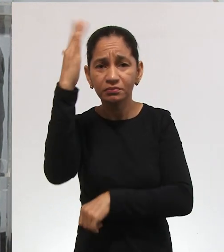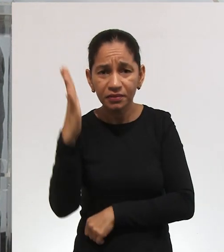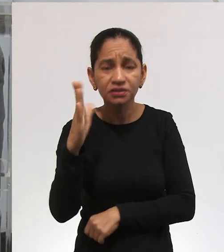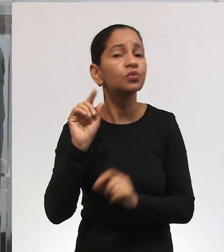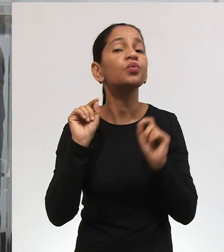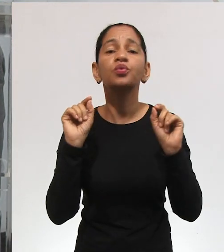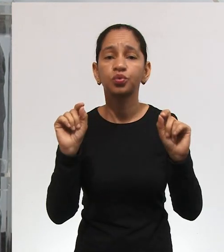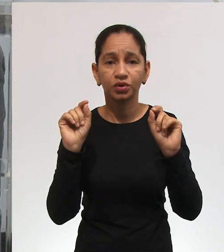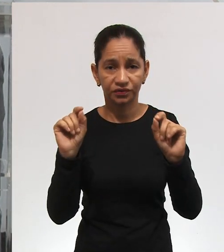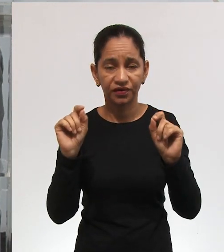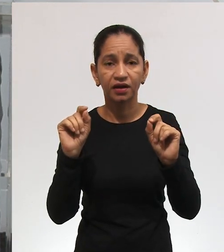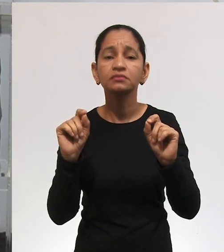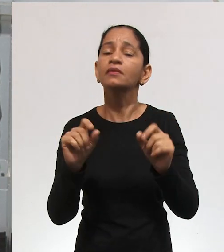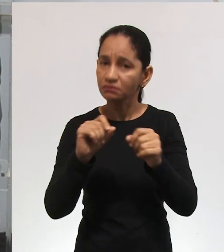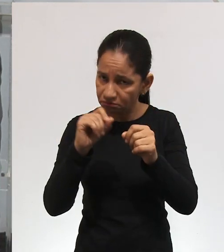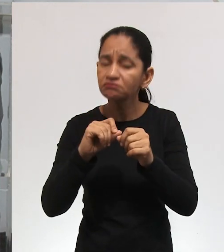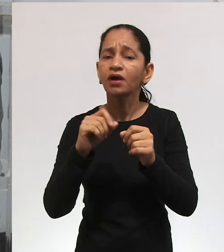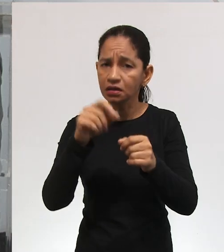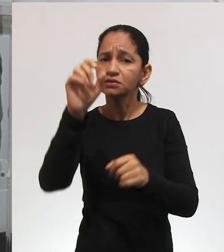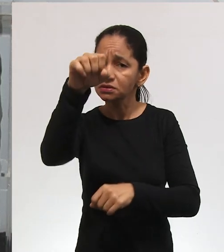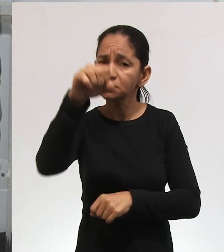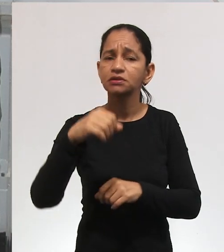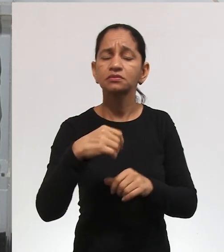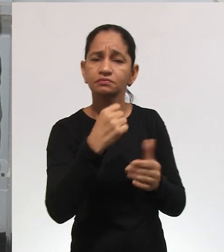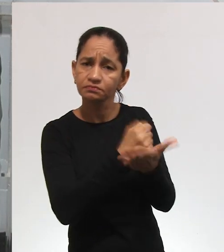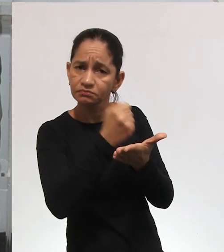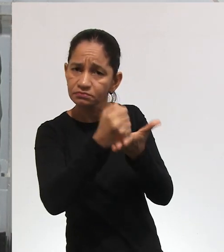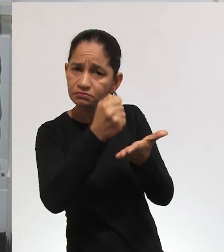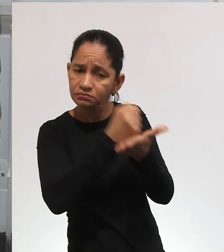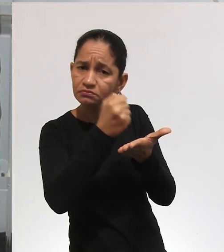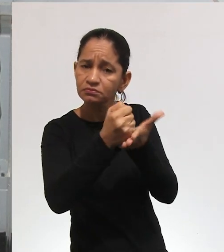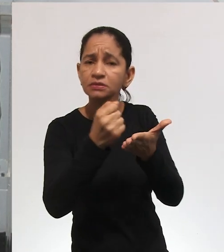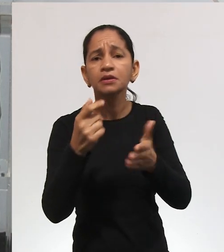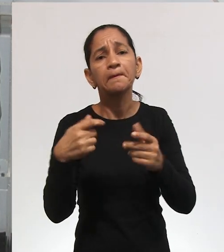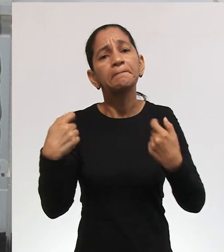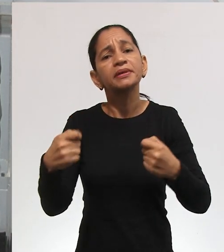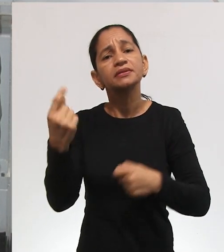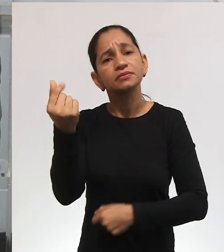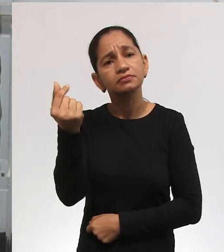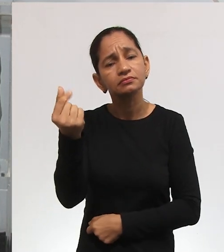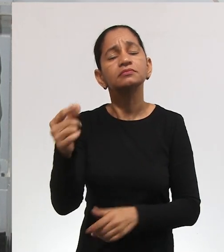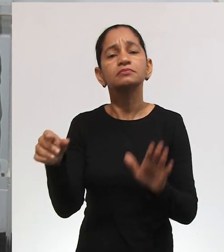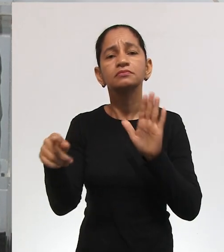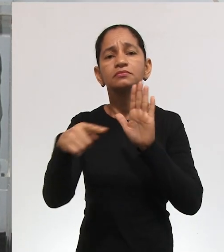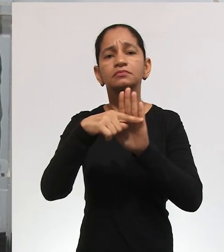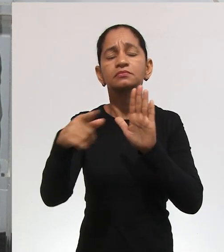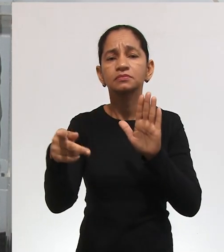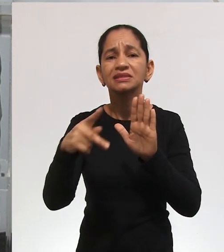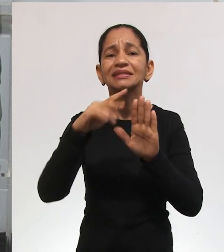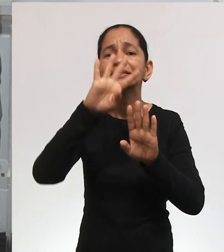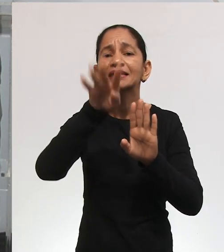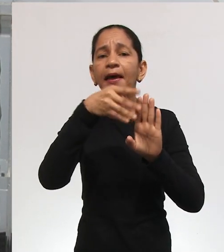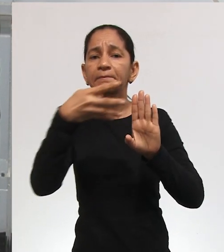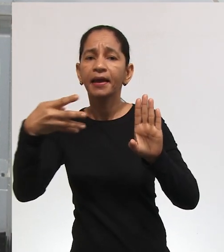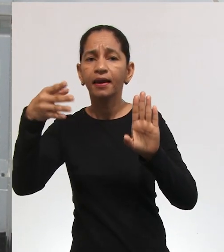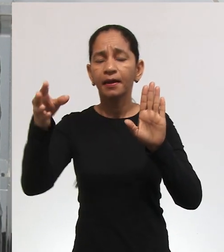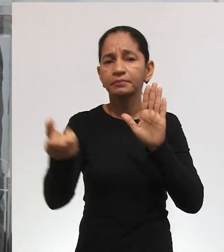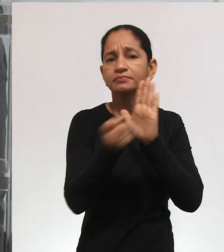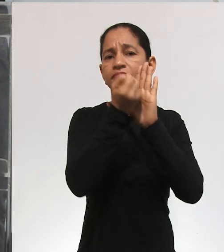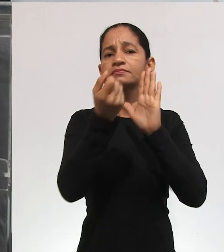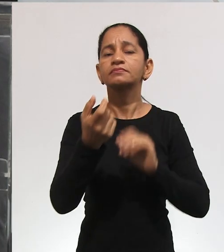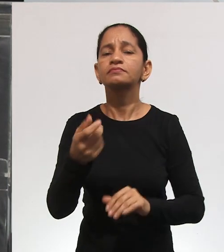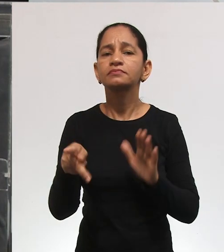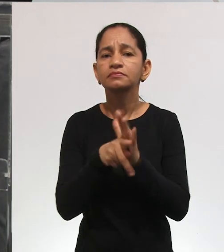Brasil faz? Taxa essa produção para que tenha condições de concorrer com o